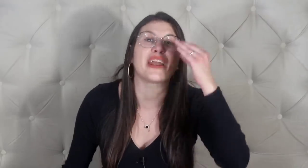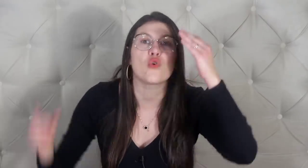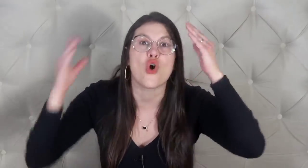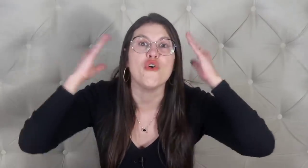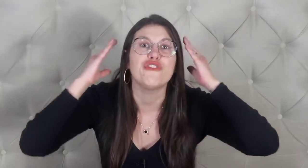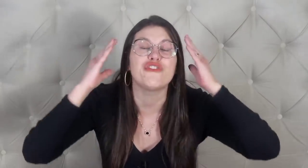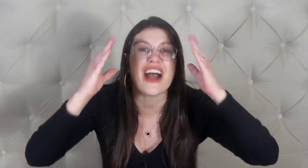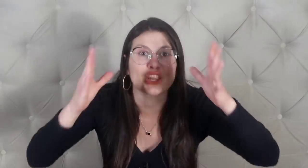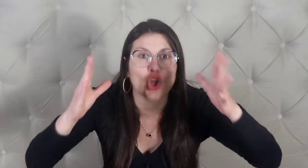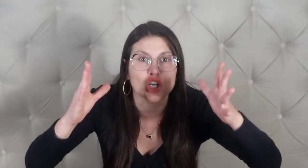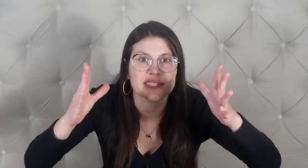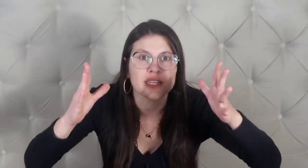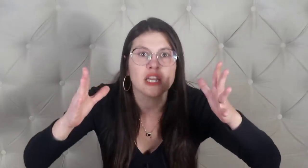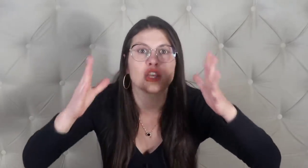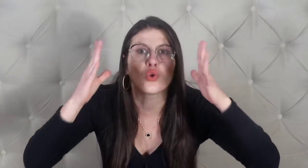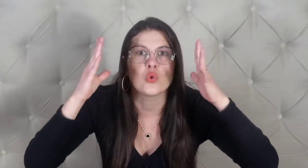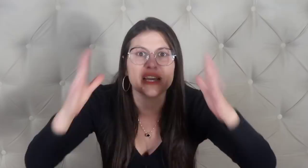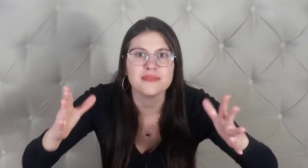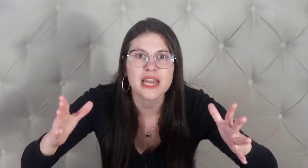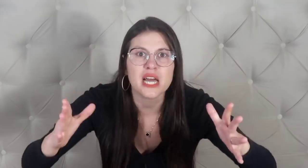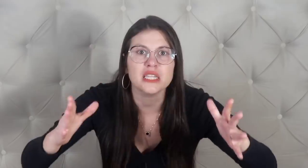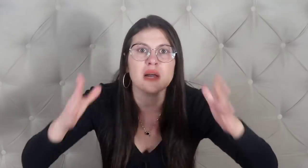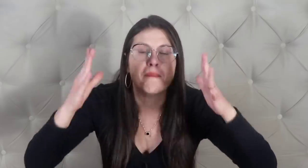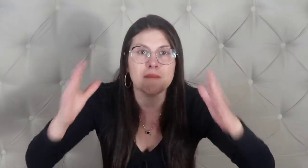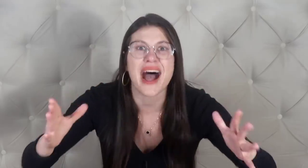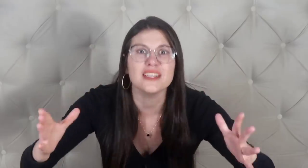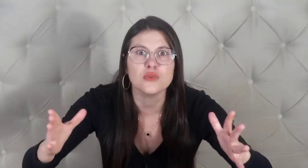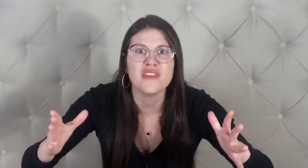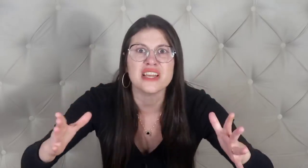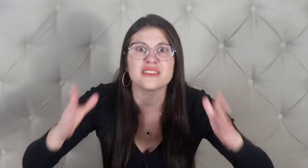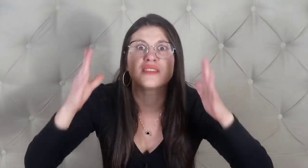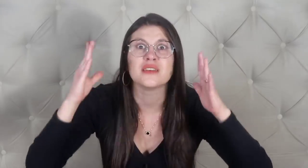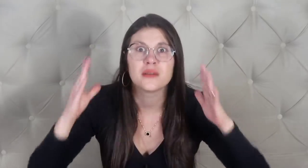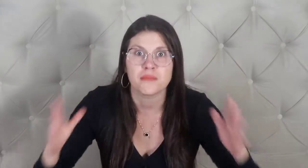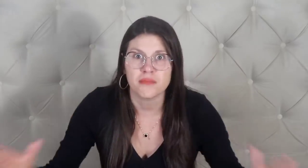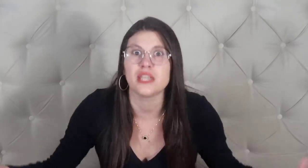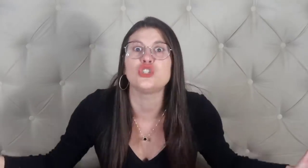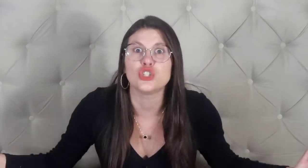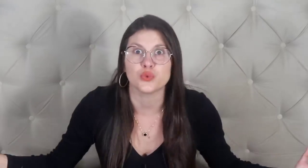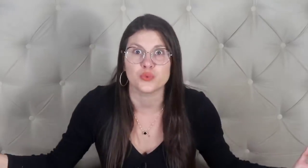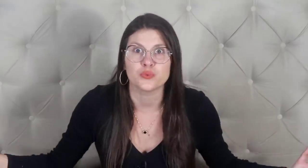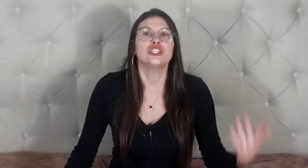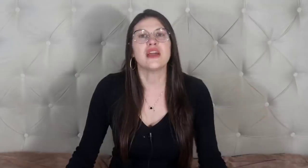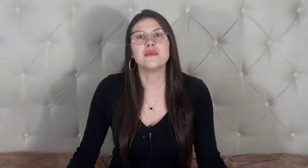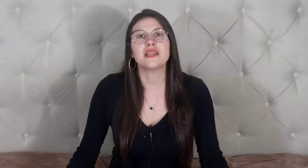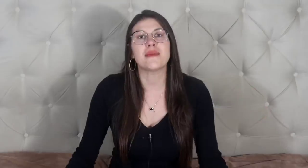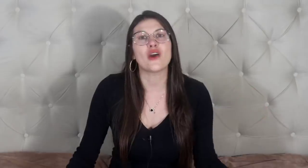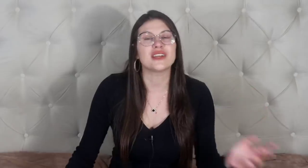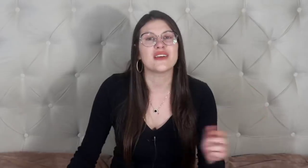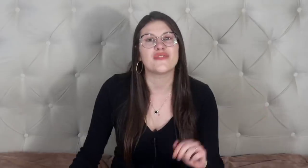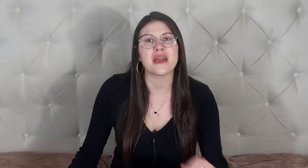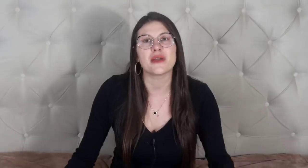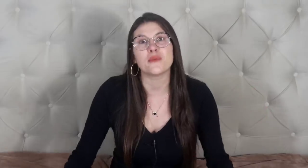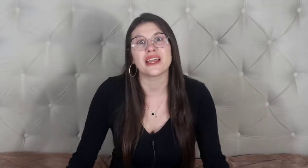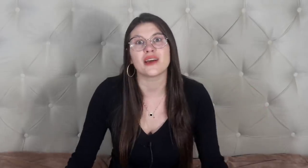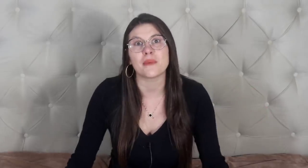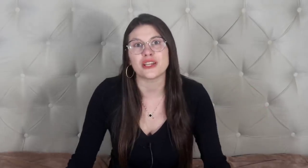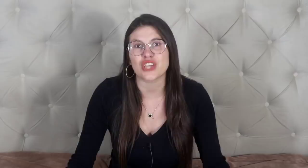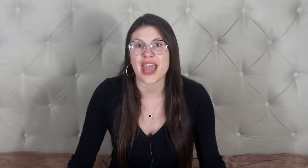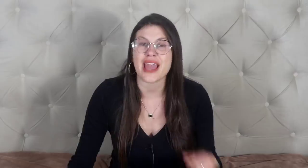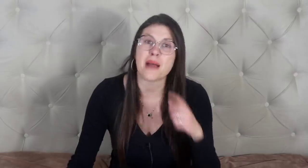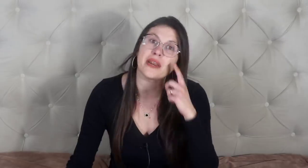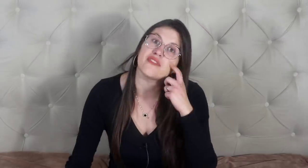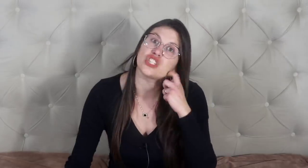eles provaram com fatos que o Luiz Miranda, mais uma vez, mentiu. Tivemos também Rosa Weber